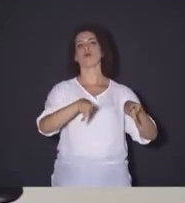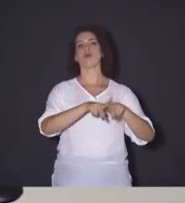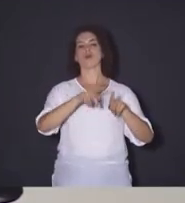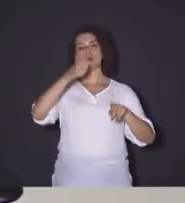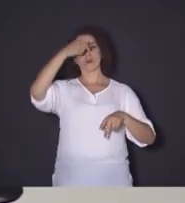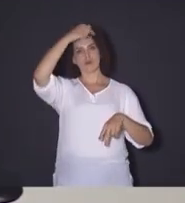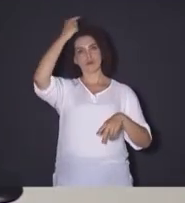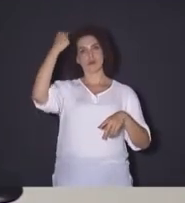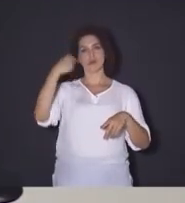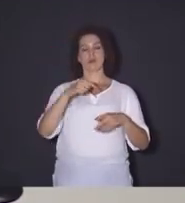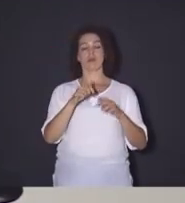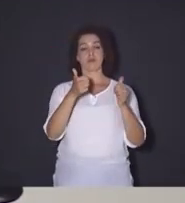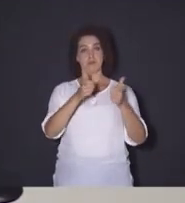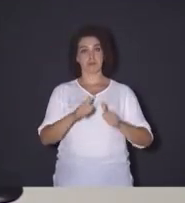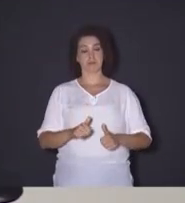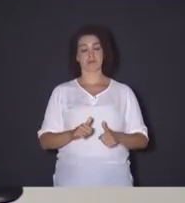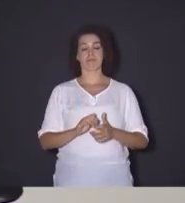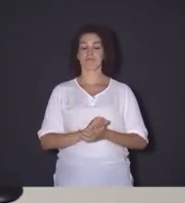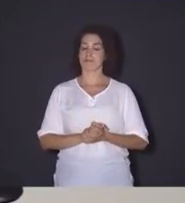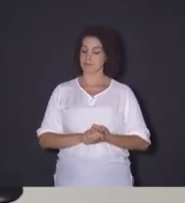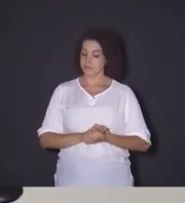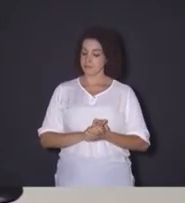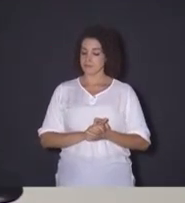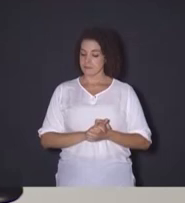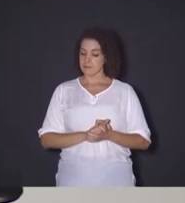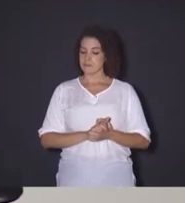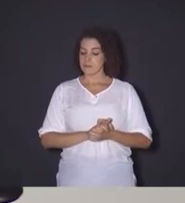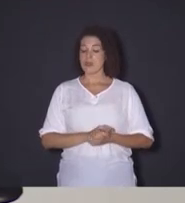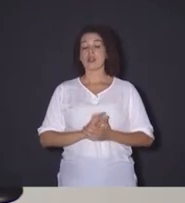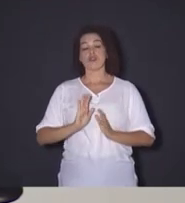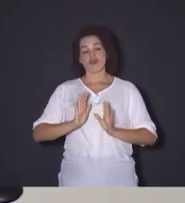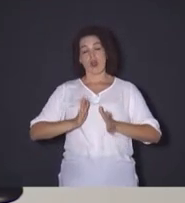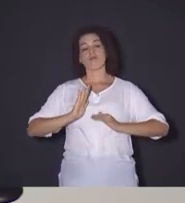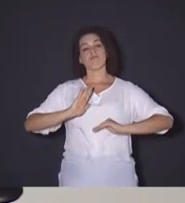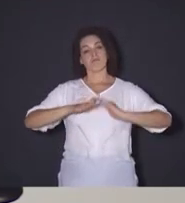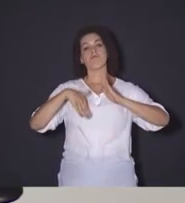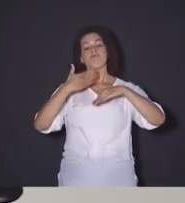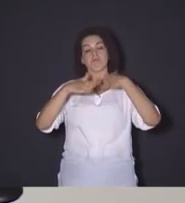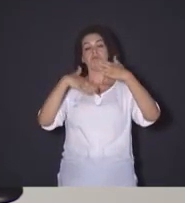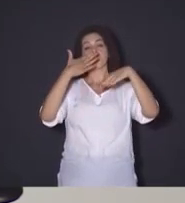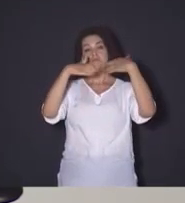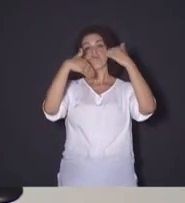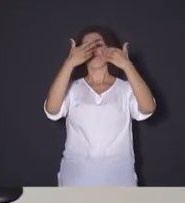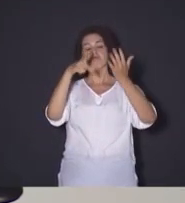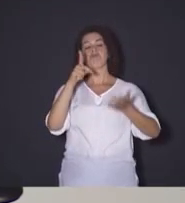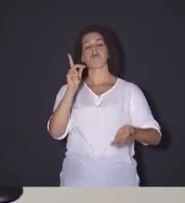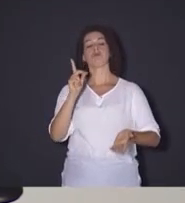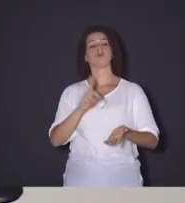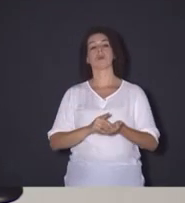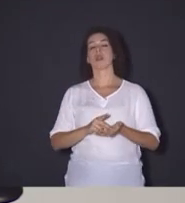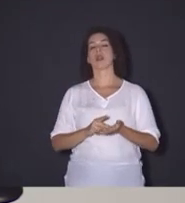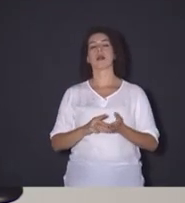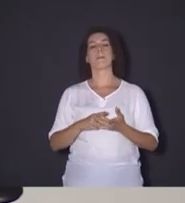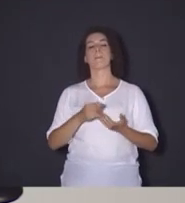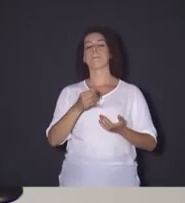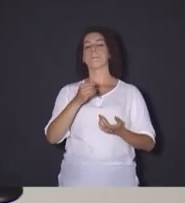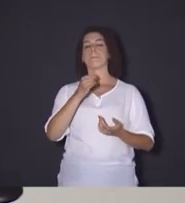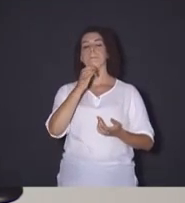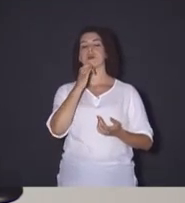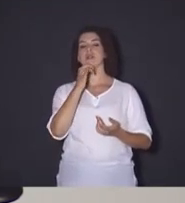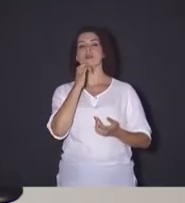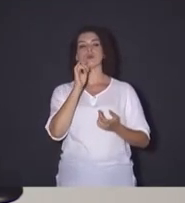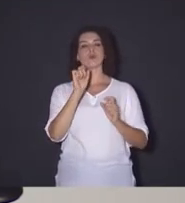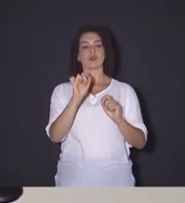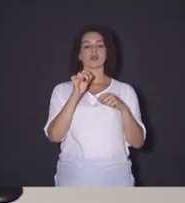nós temos avançado muito principalmente no sentido de conversação